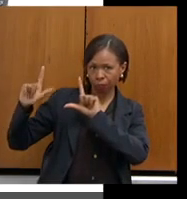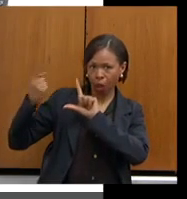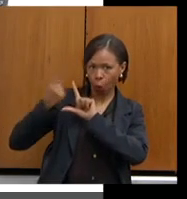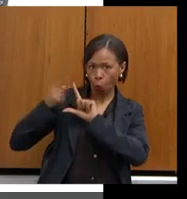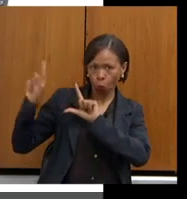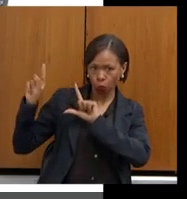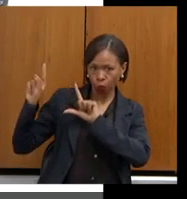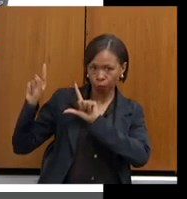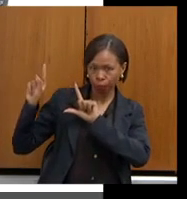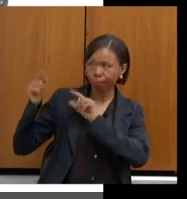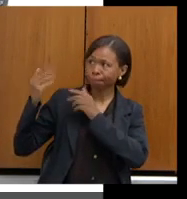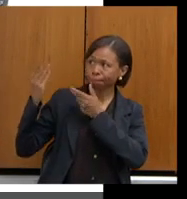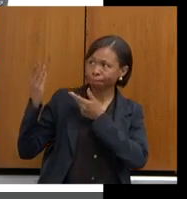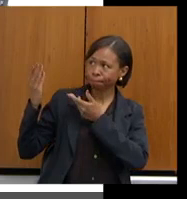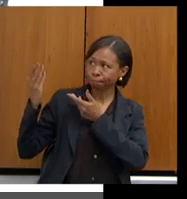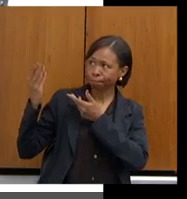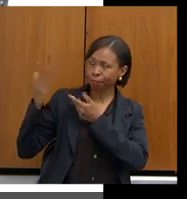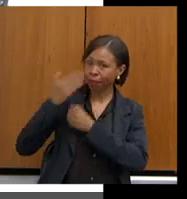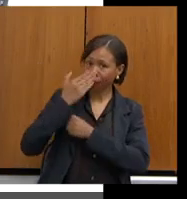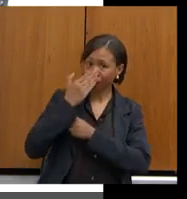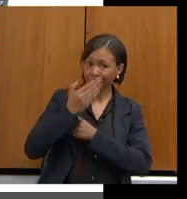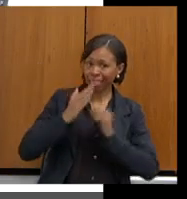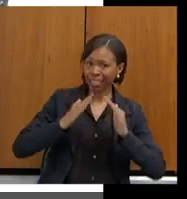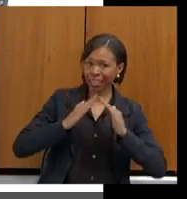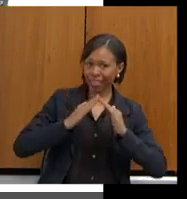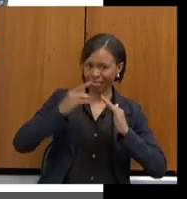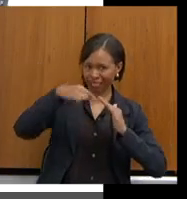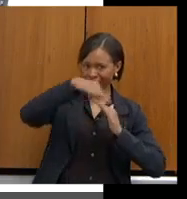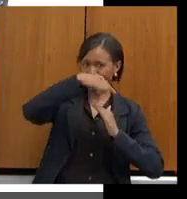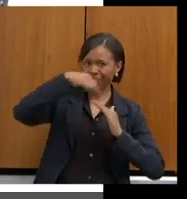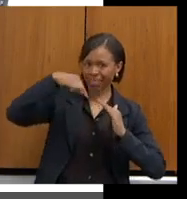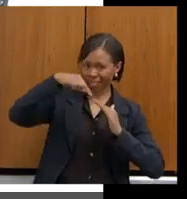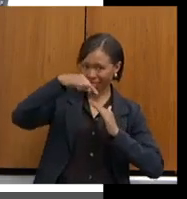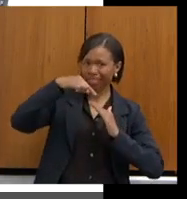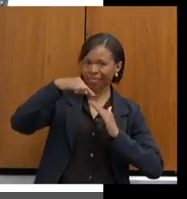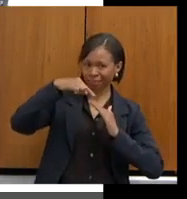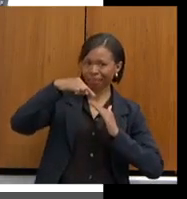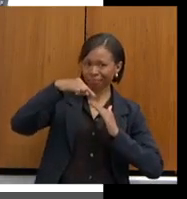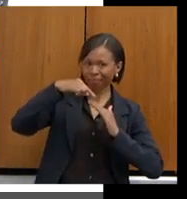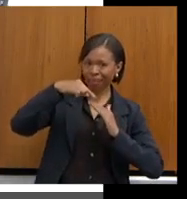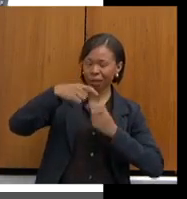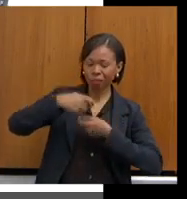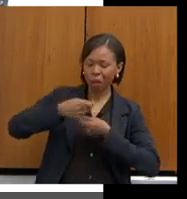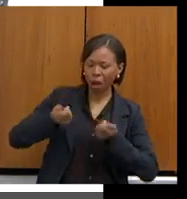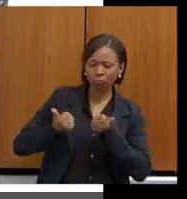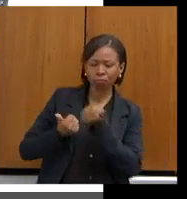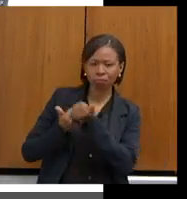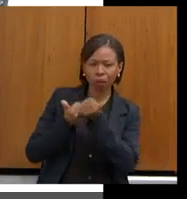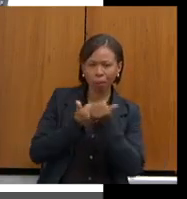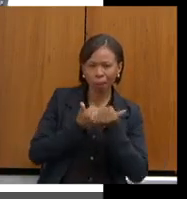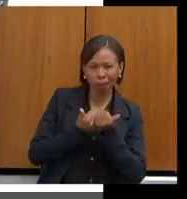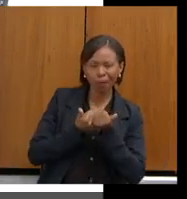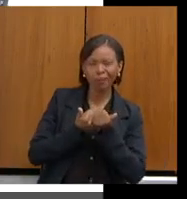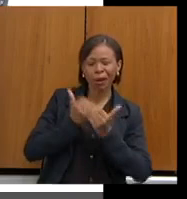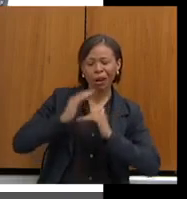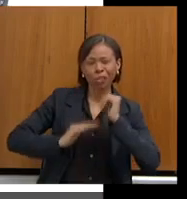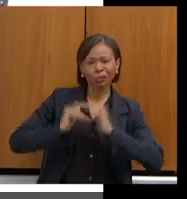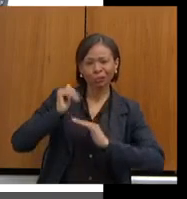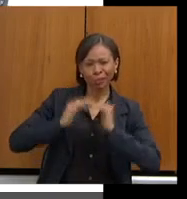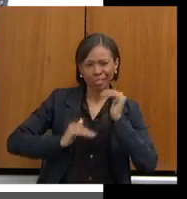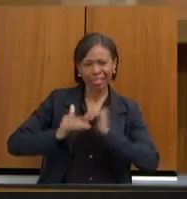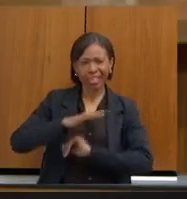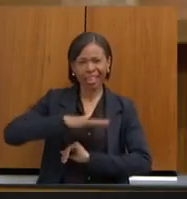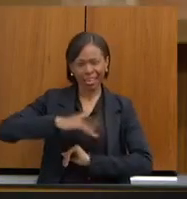em um reconhecimento a esses valorosos E incansáveis profissionais da saúde que até hoje